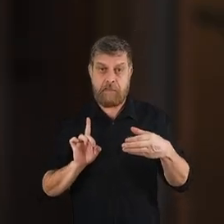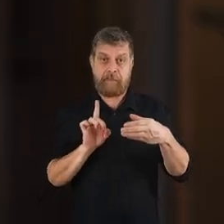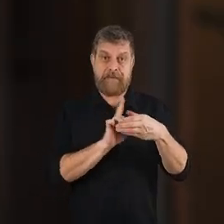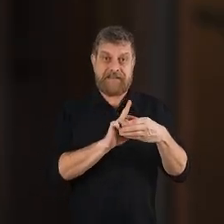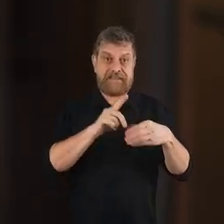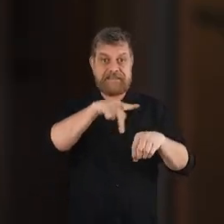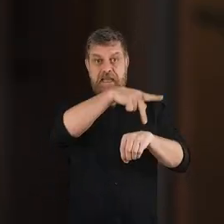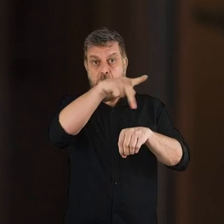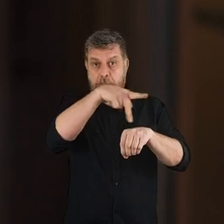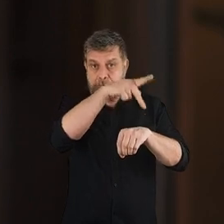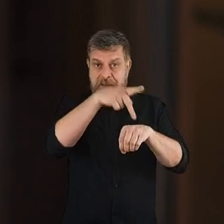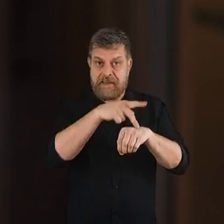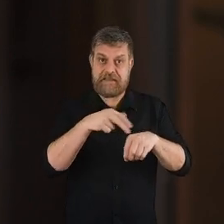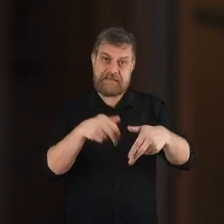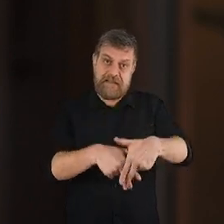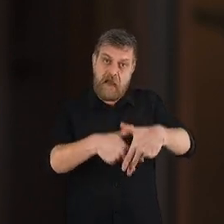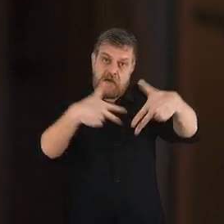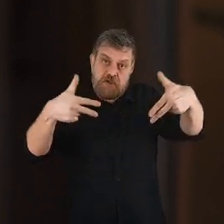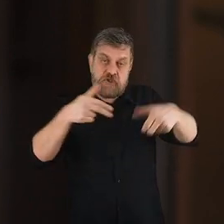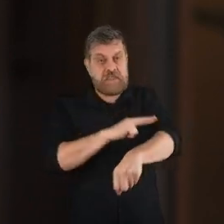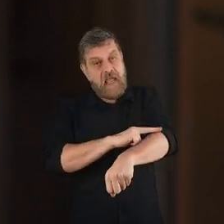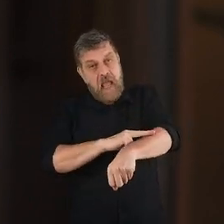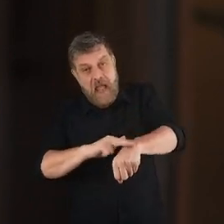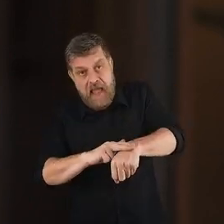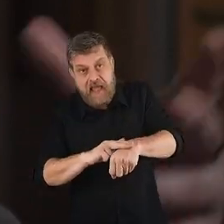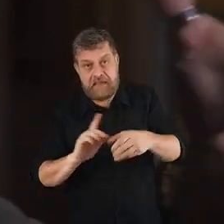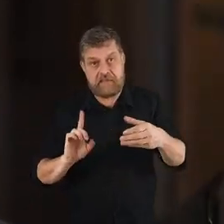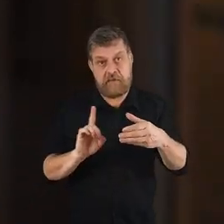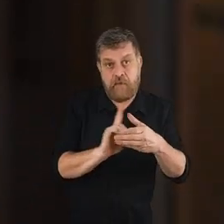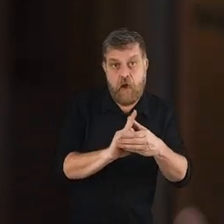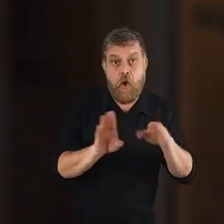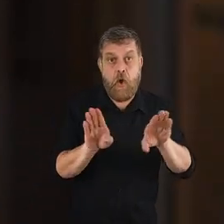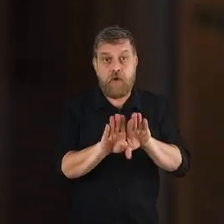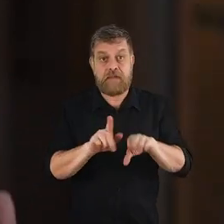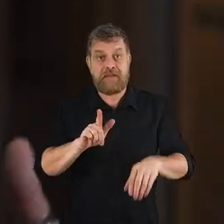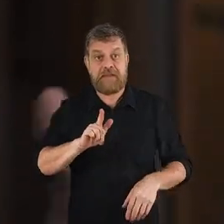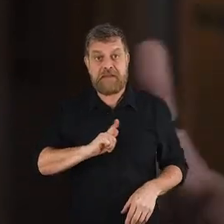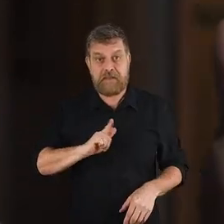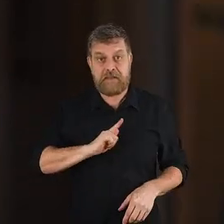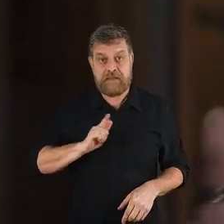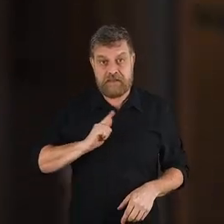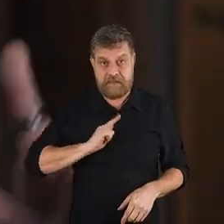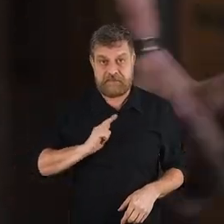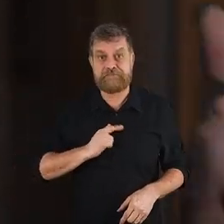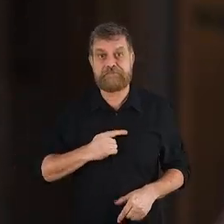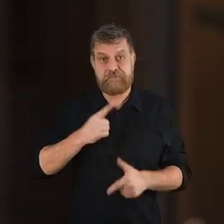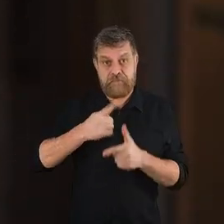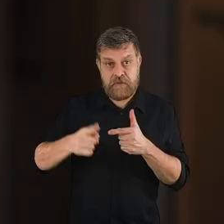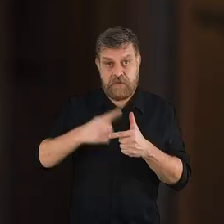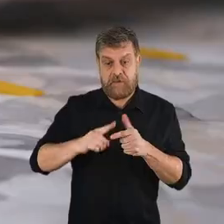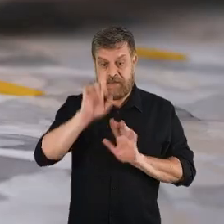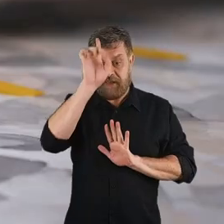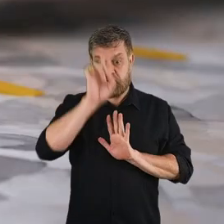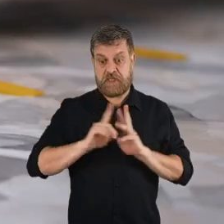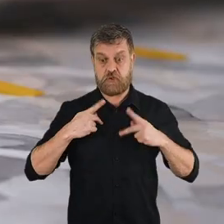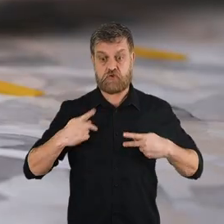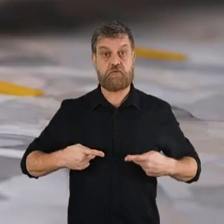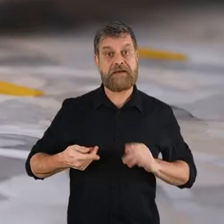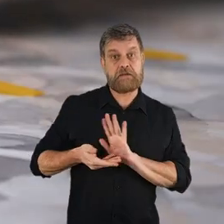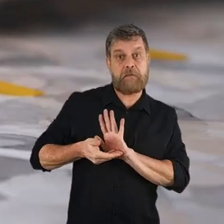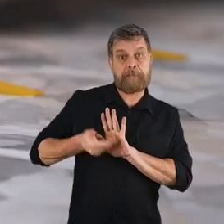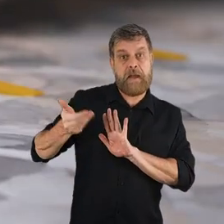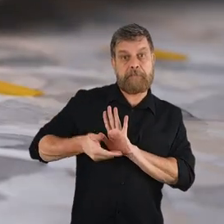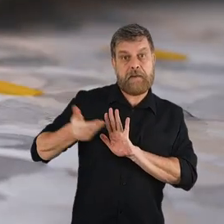àquela nacionalidade, àquela etnia, àquela raça, ou estar submetido a essa grave e generalizada violação de direitos humanos, por